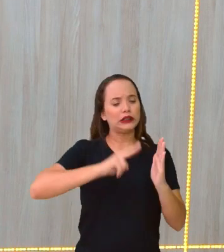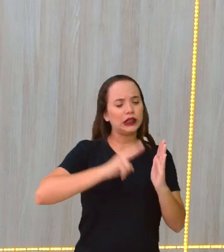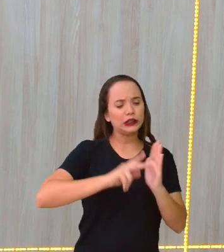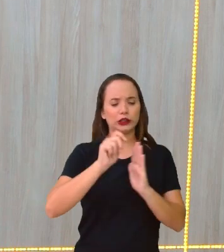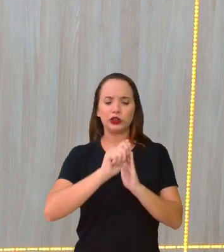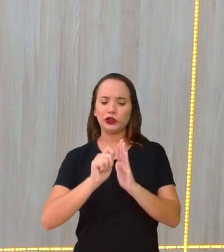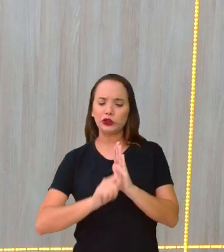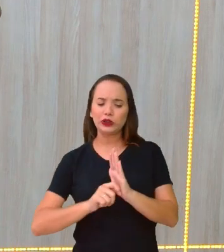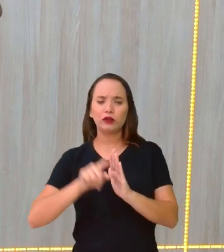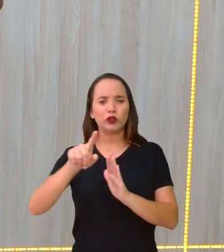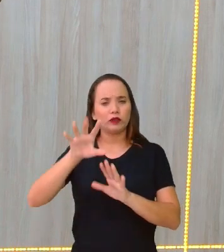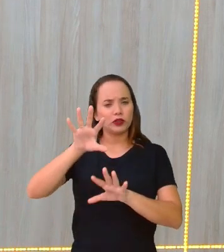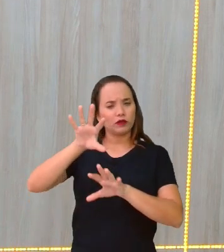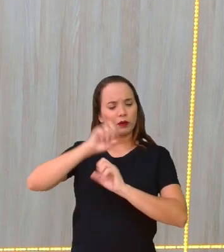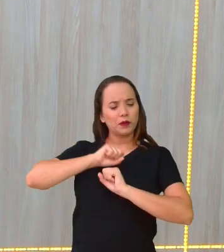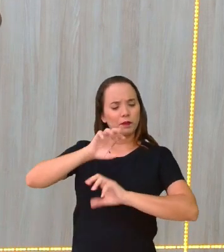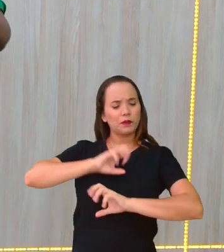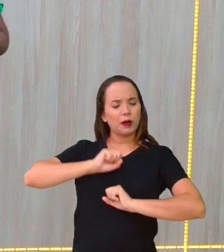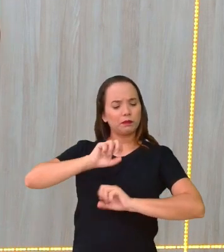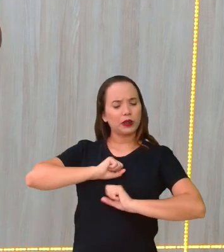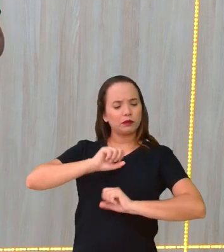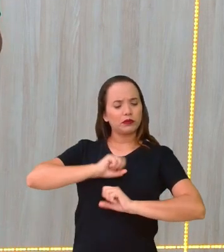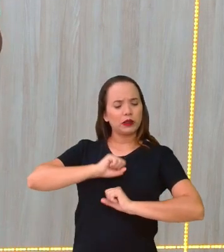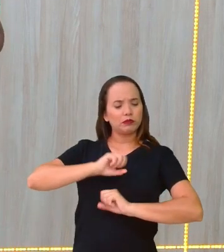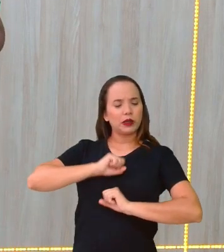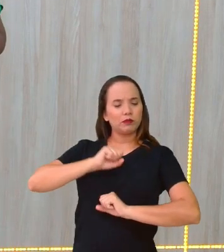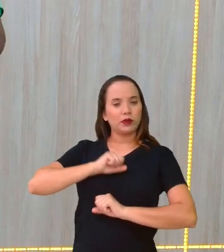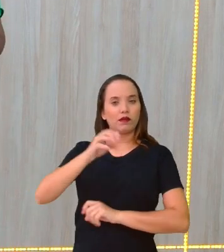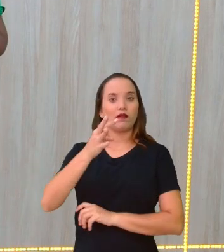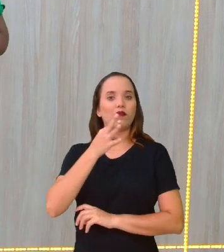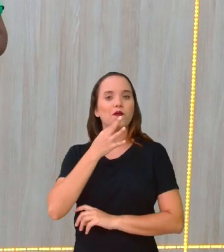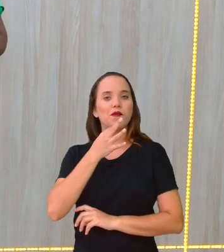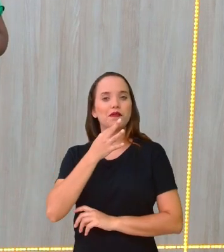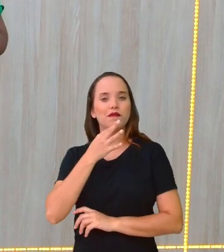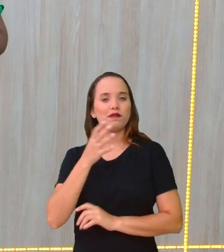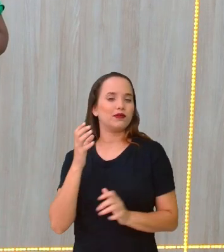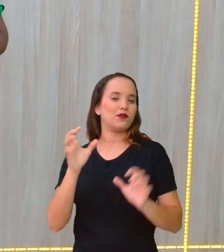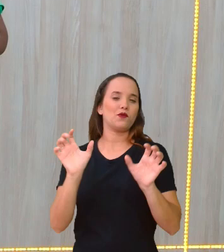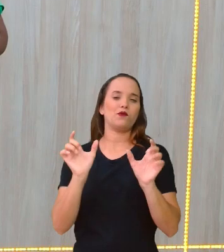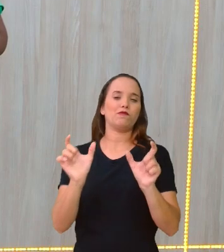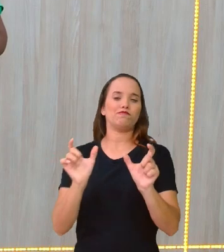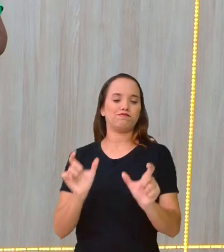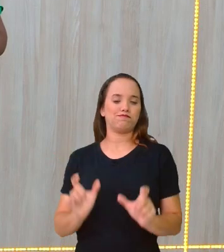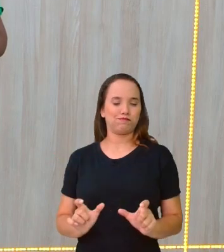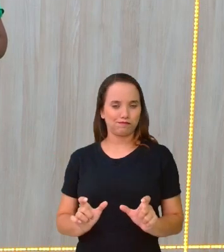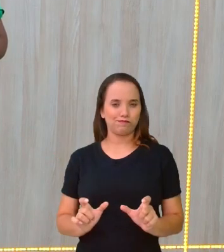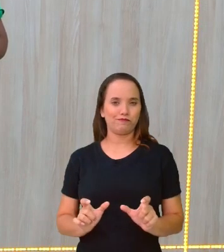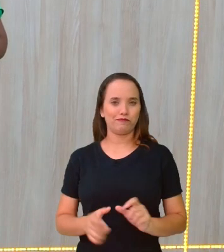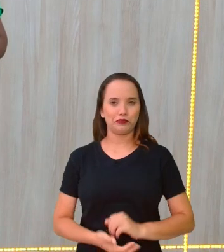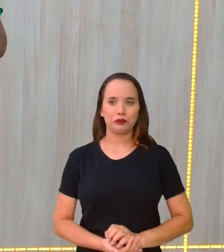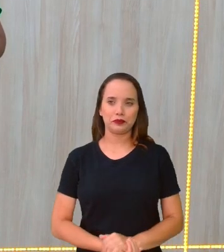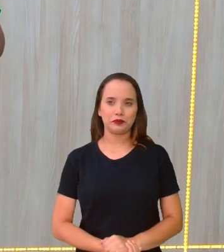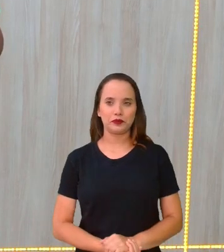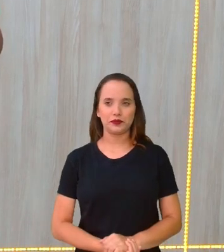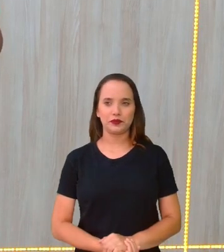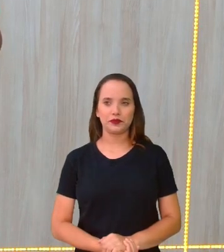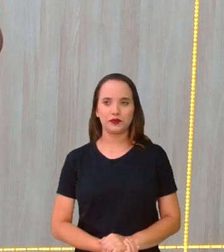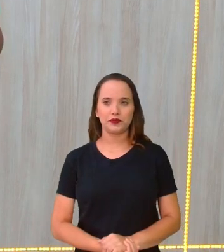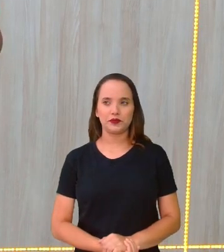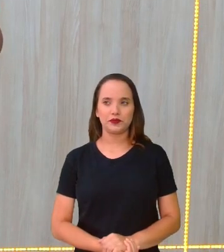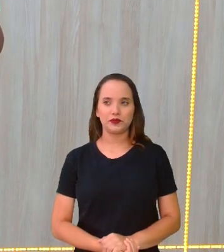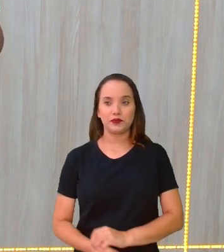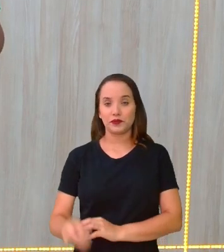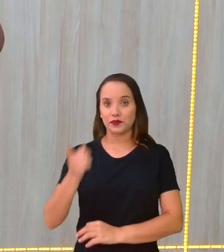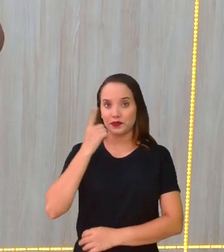vai se apropriando e conhecendo essa forma de escrever, tá bom?